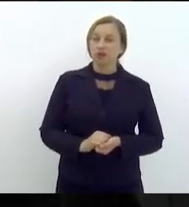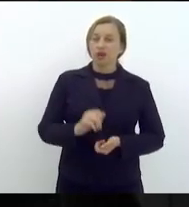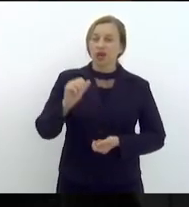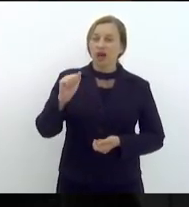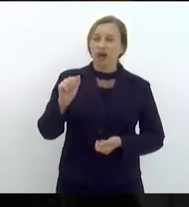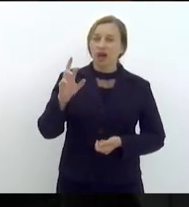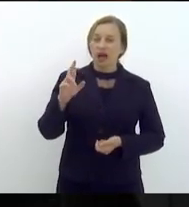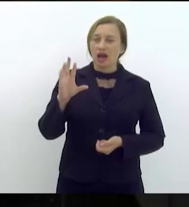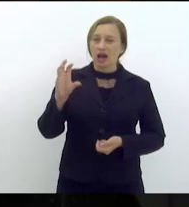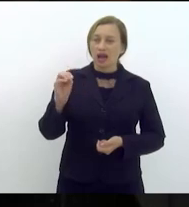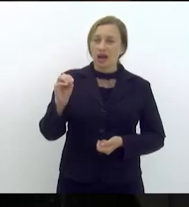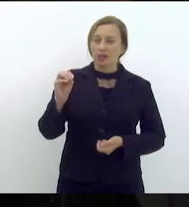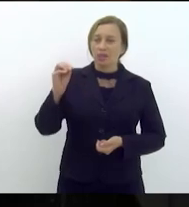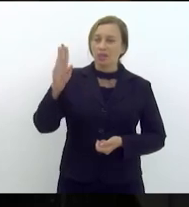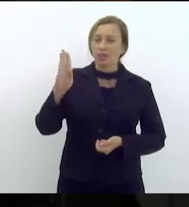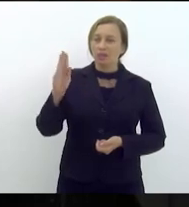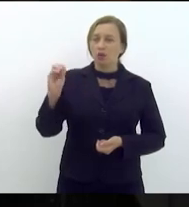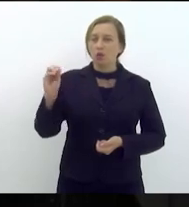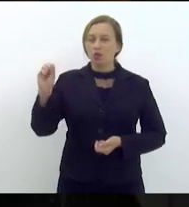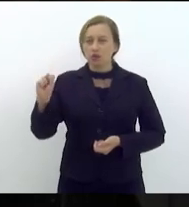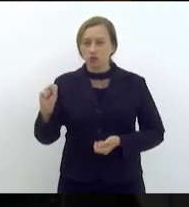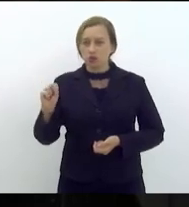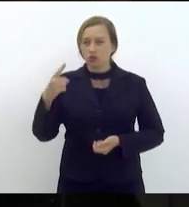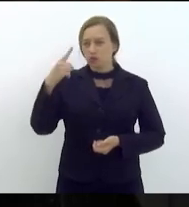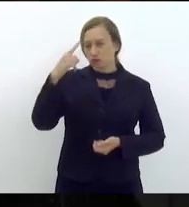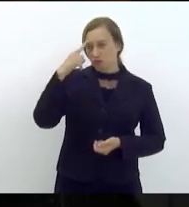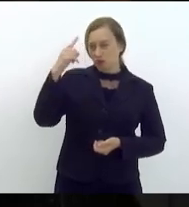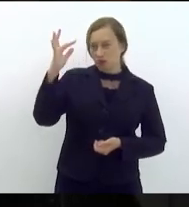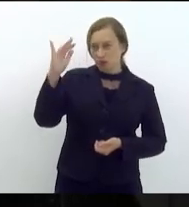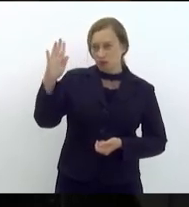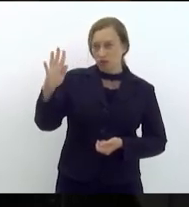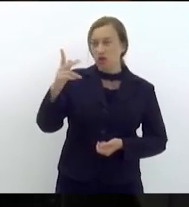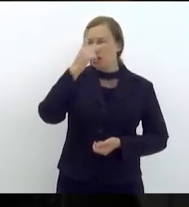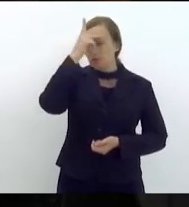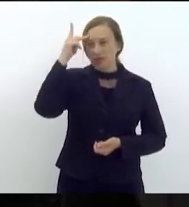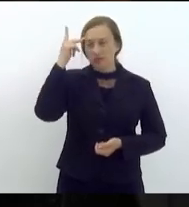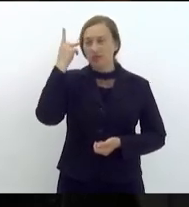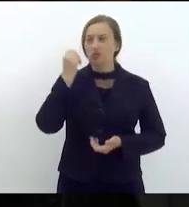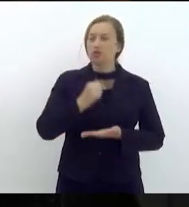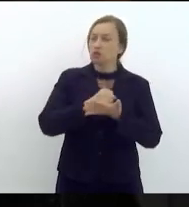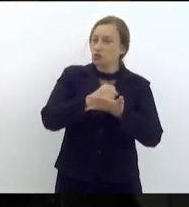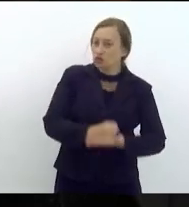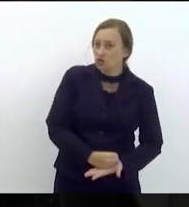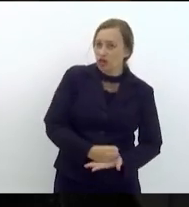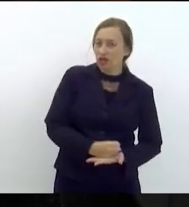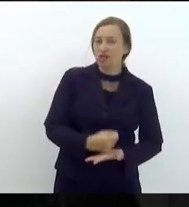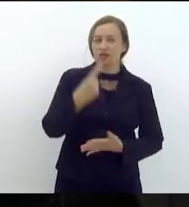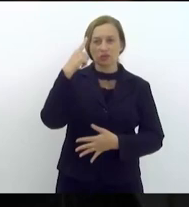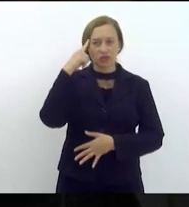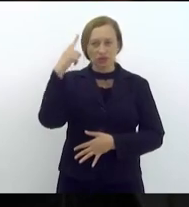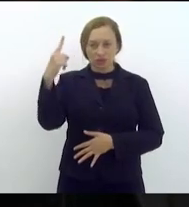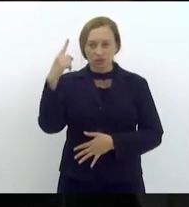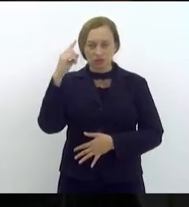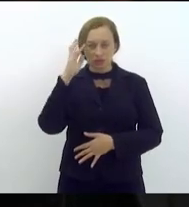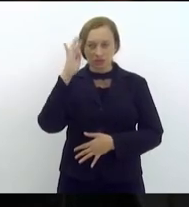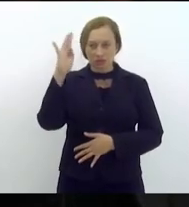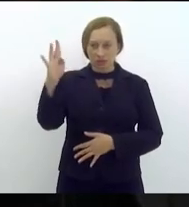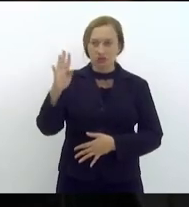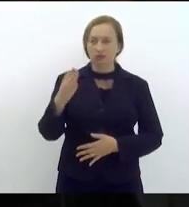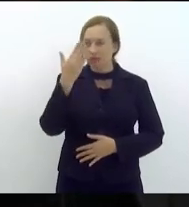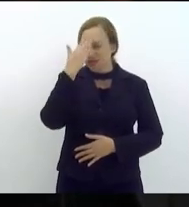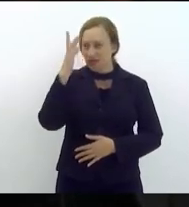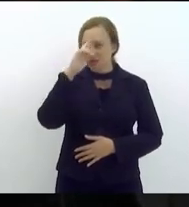o sul ideológico para que as pessoas sustentem seus acabous ideológicos Muito